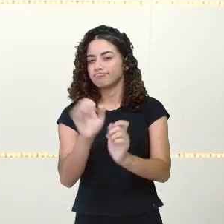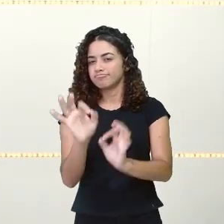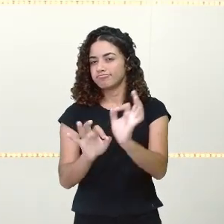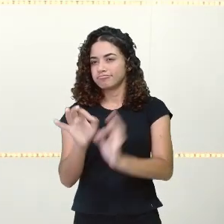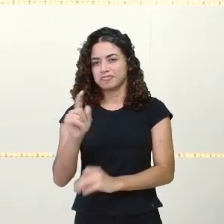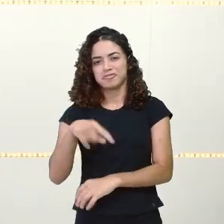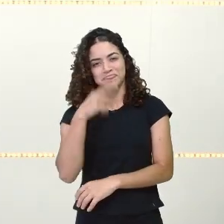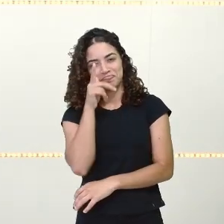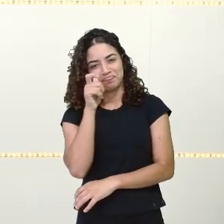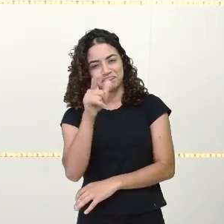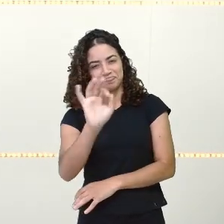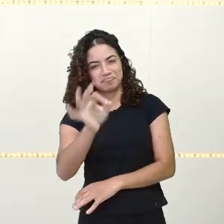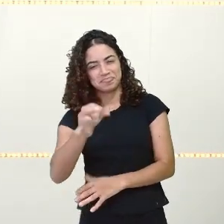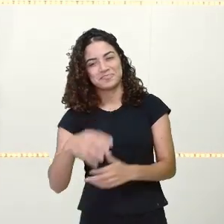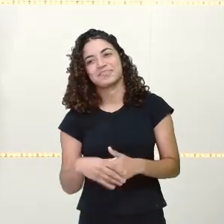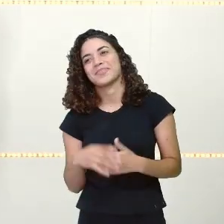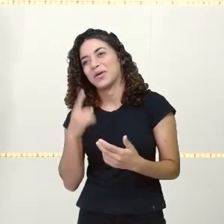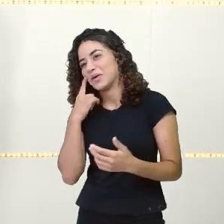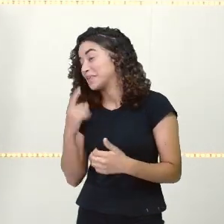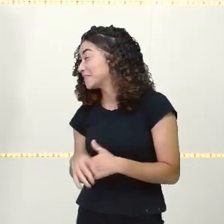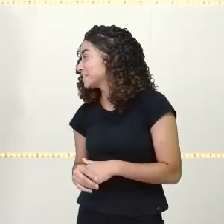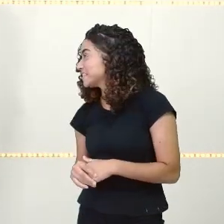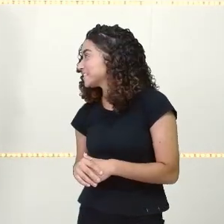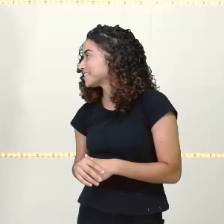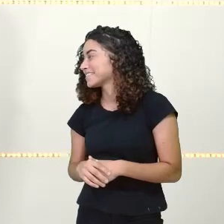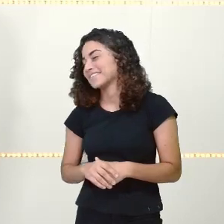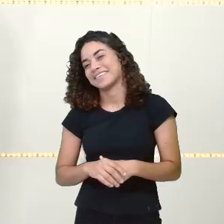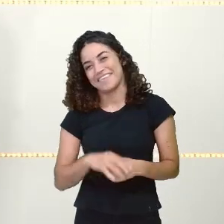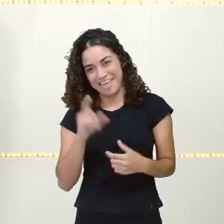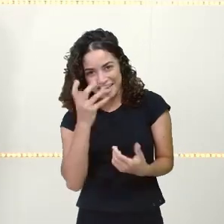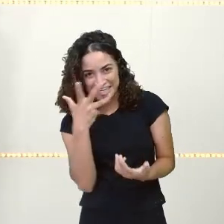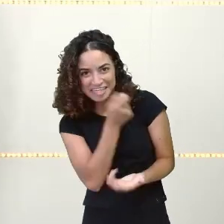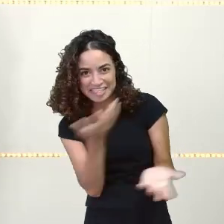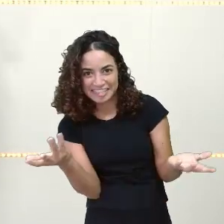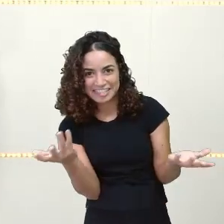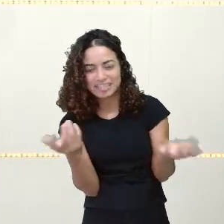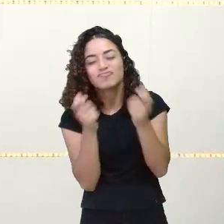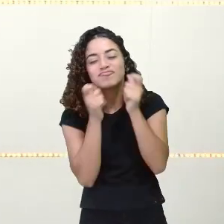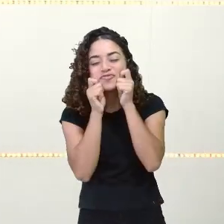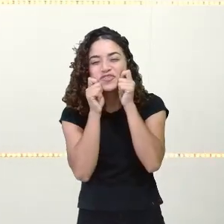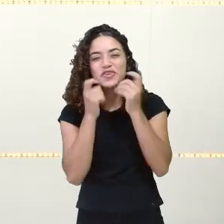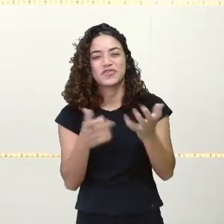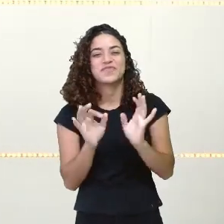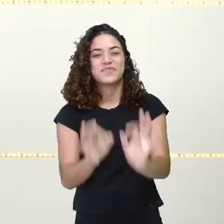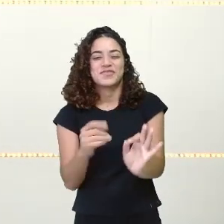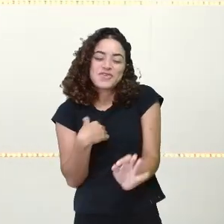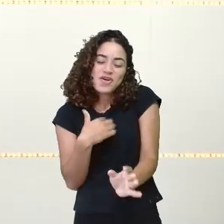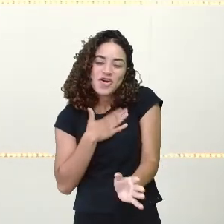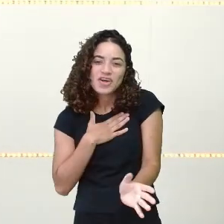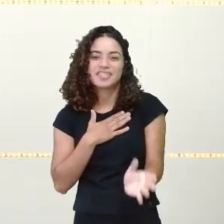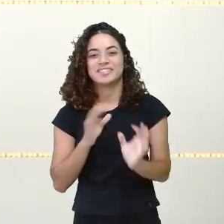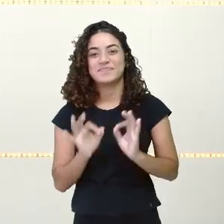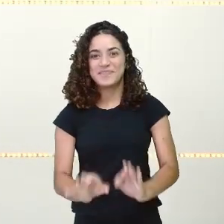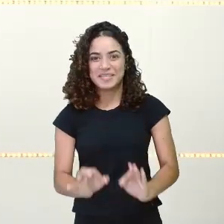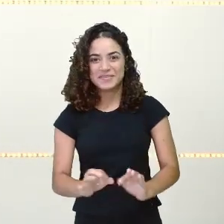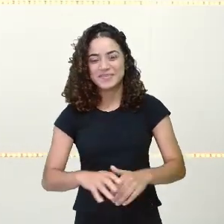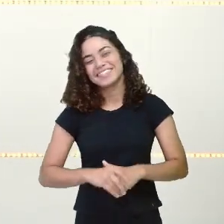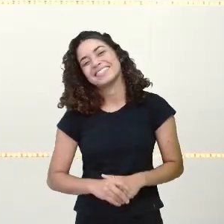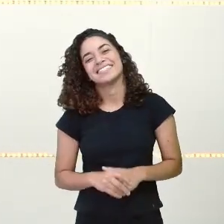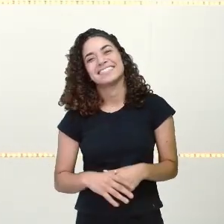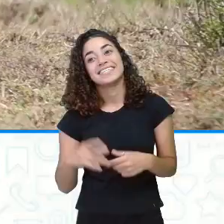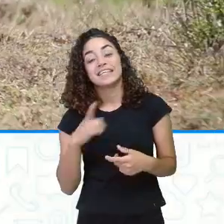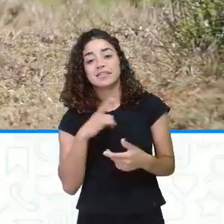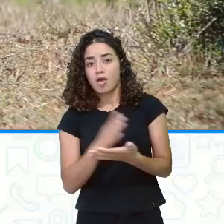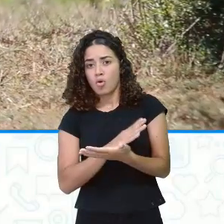Ficou bem interessante, né? Então, gente, não é uma ave bonita, fofinha, do jeito que eu gosto? Tem sugestão de